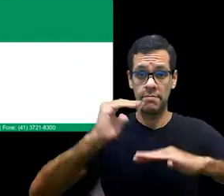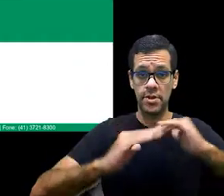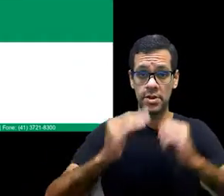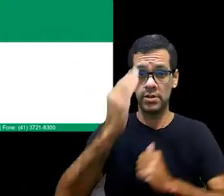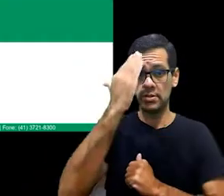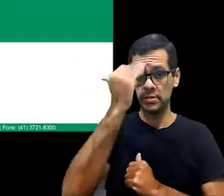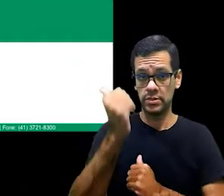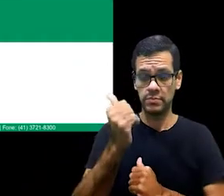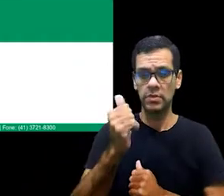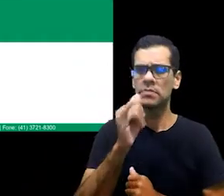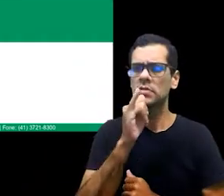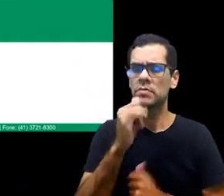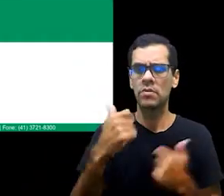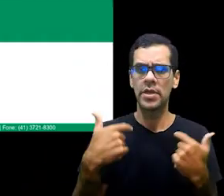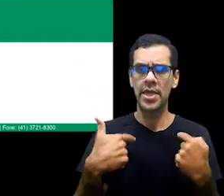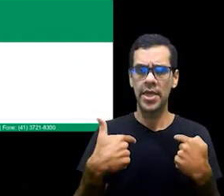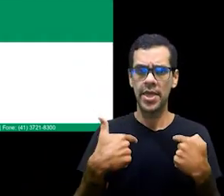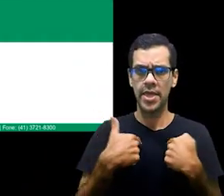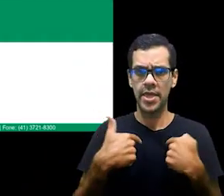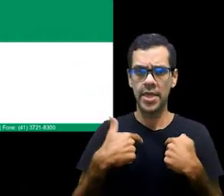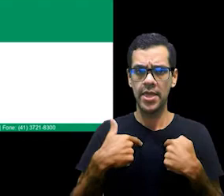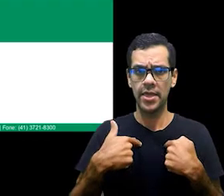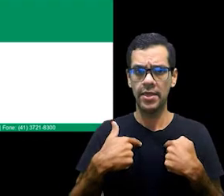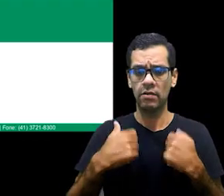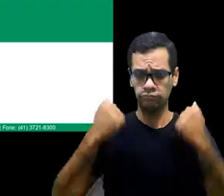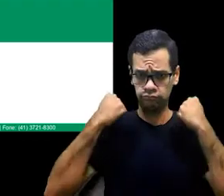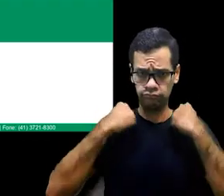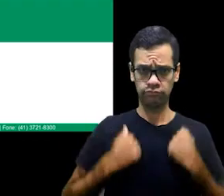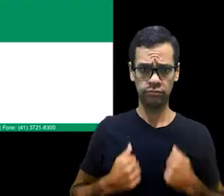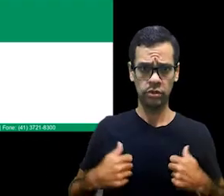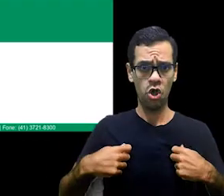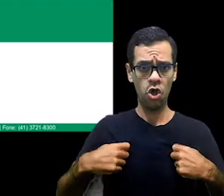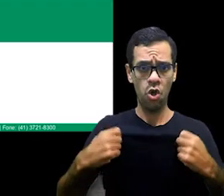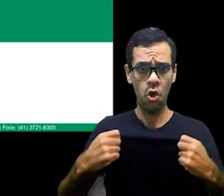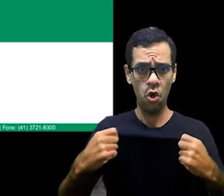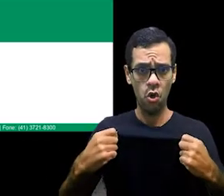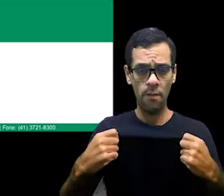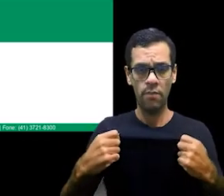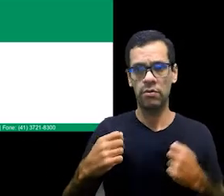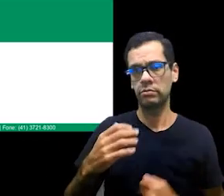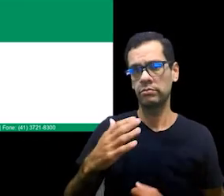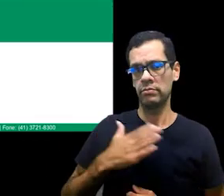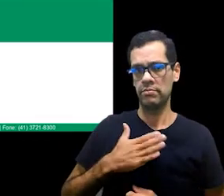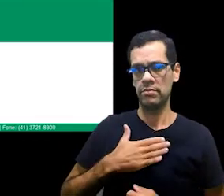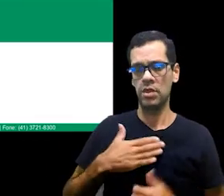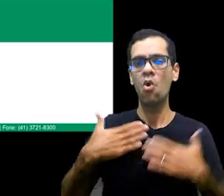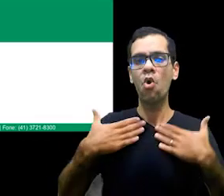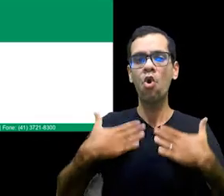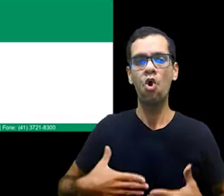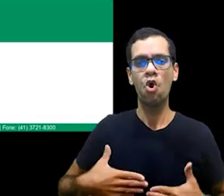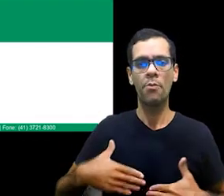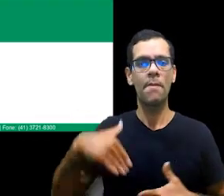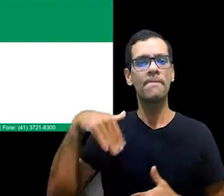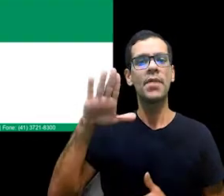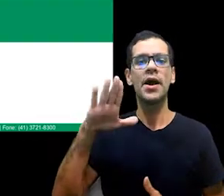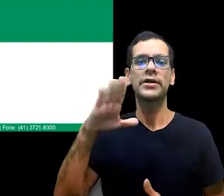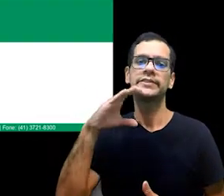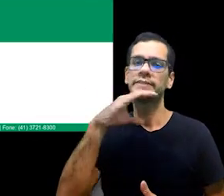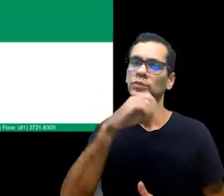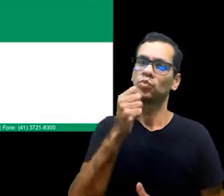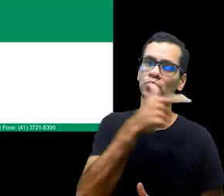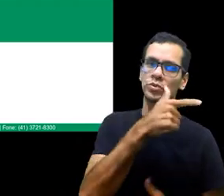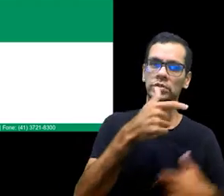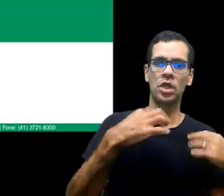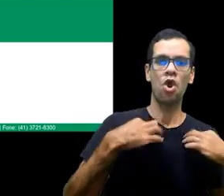prático. Por exemplo, quando eu ponho uma roupa, o meu corpo está mais quente do que a roupa. A roupa está à temperatura